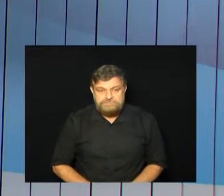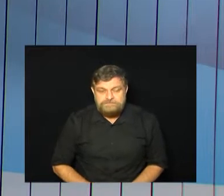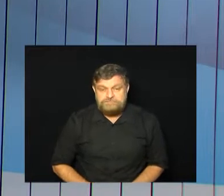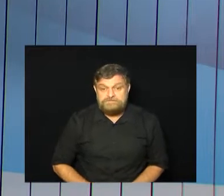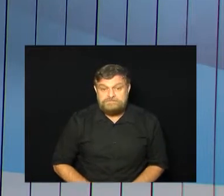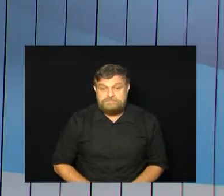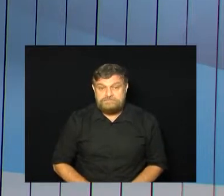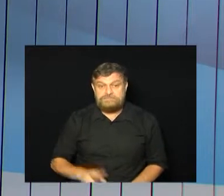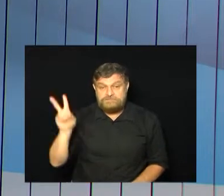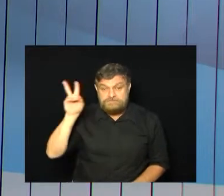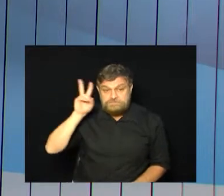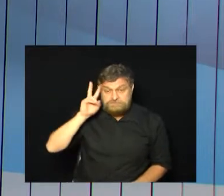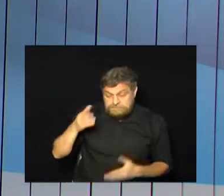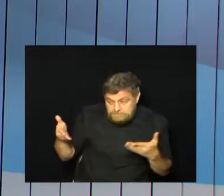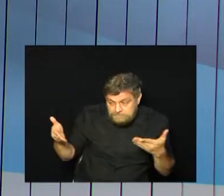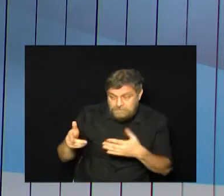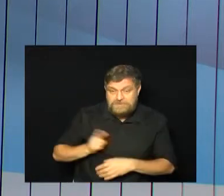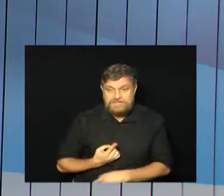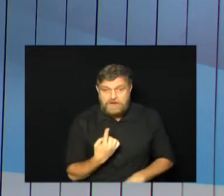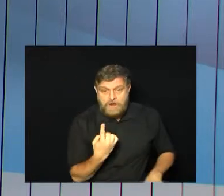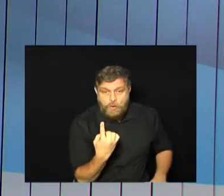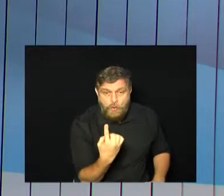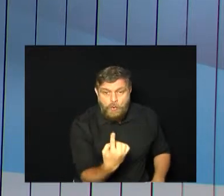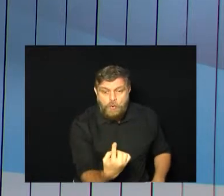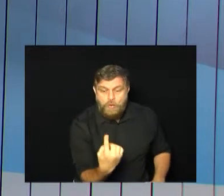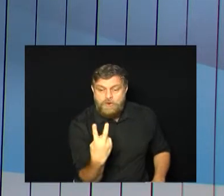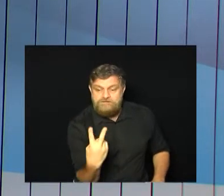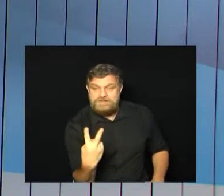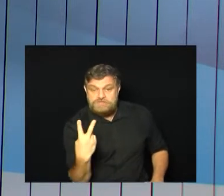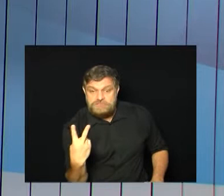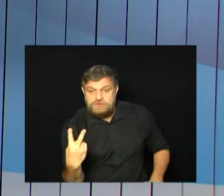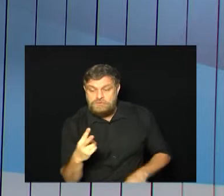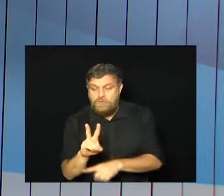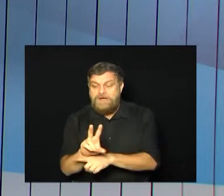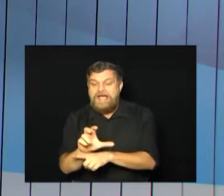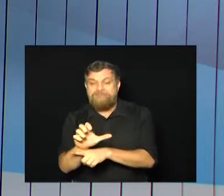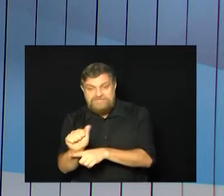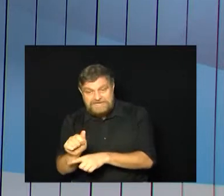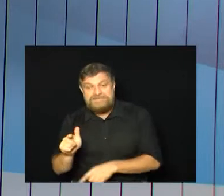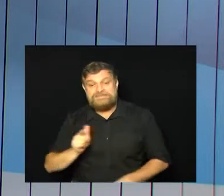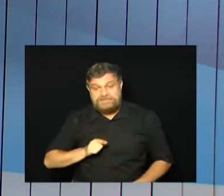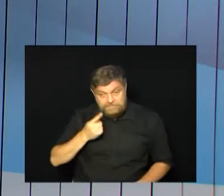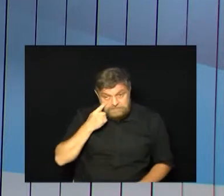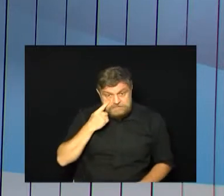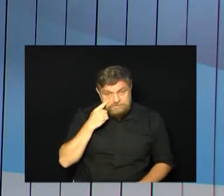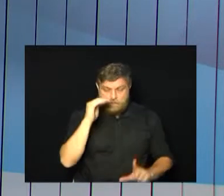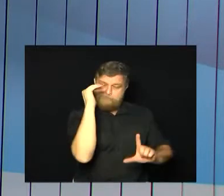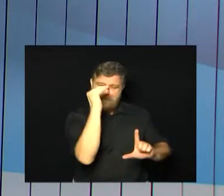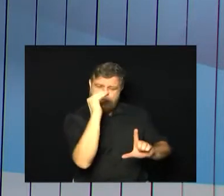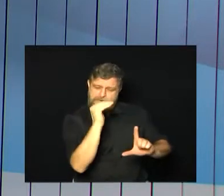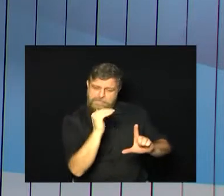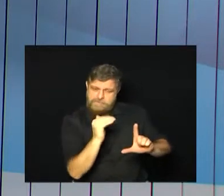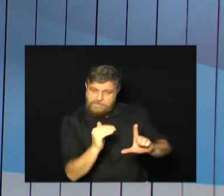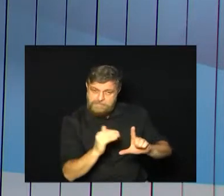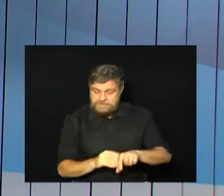Portanto, nesta segunda-feira são 122 vagas disponíveis, você viu aí a lista. Então, se você